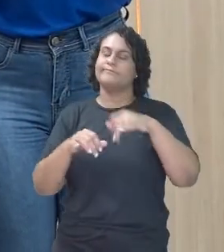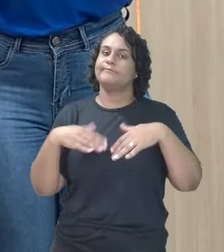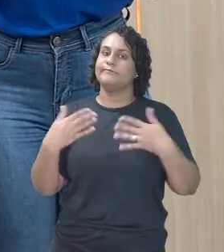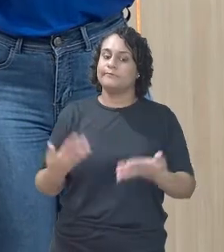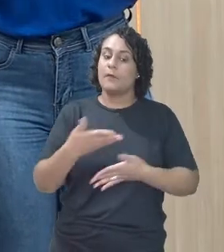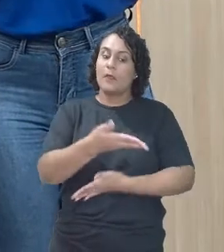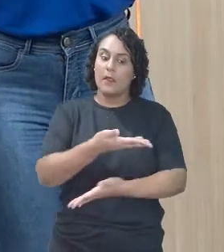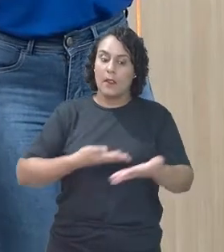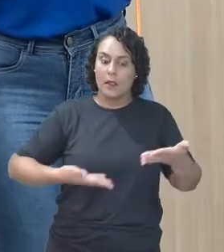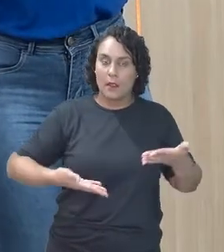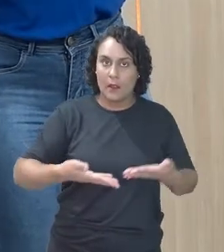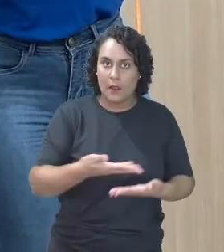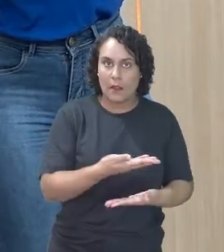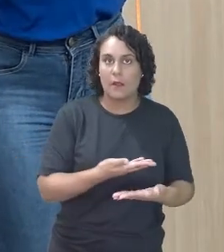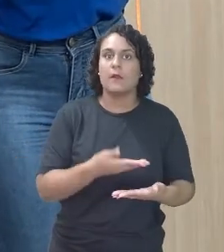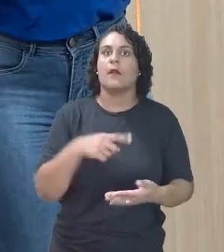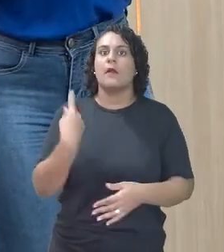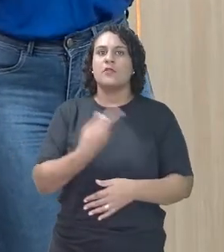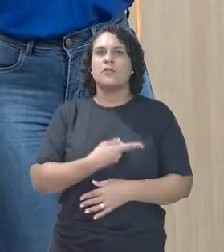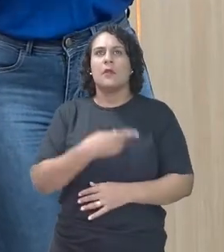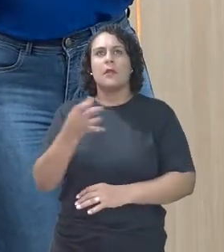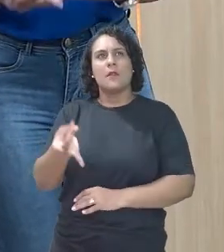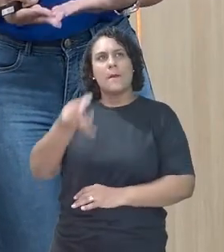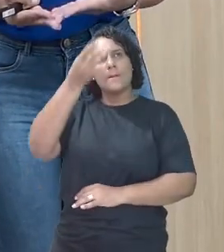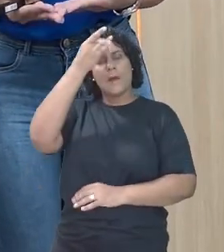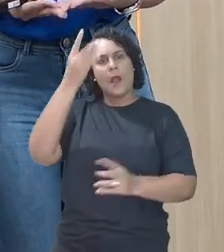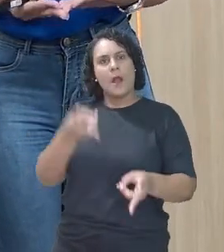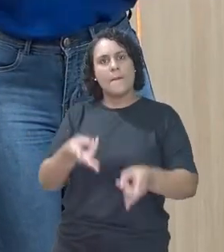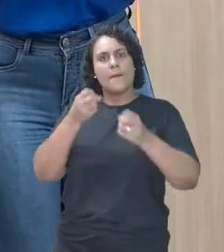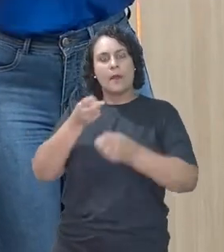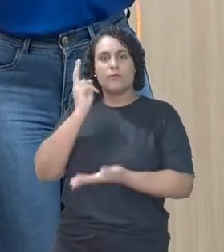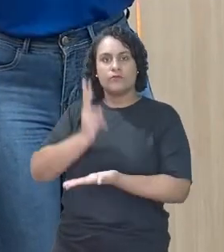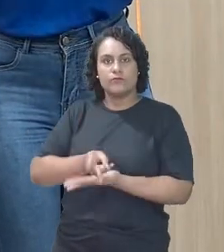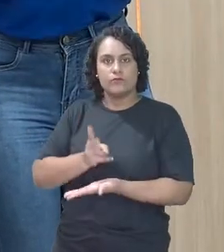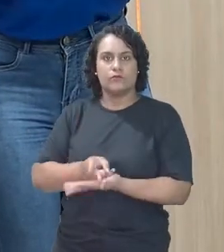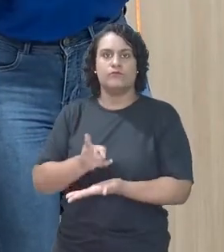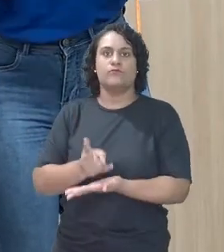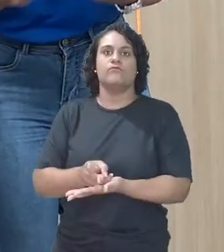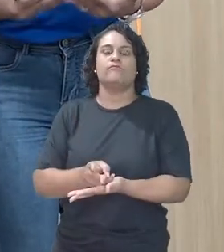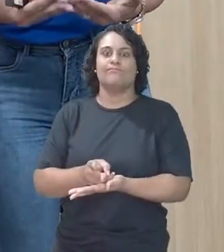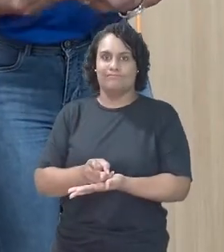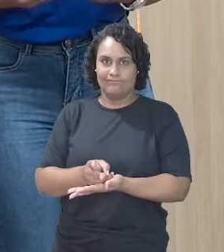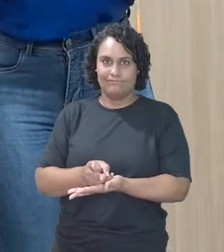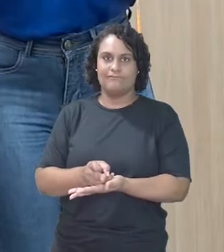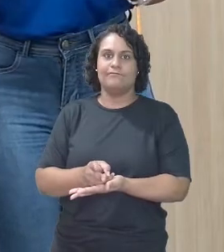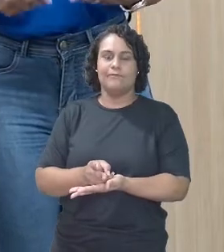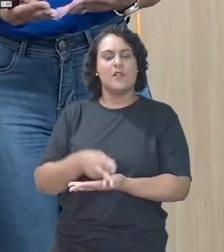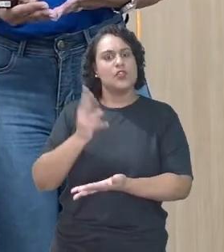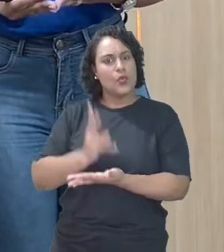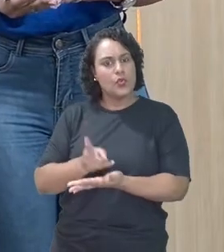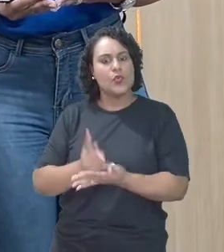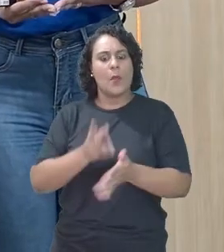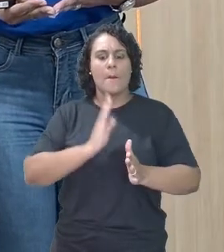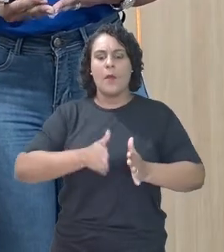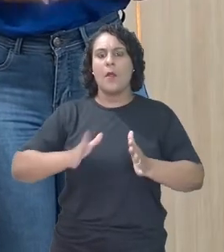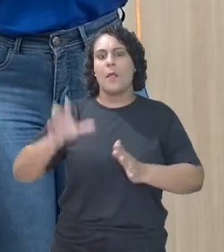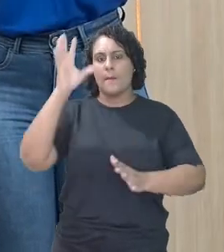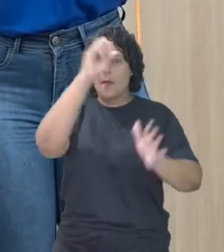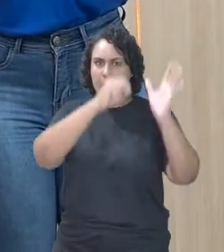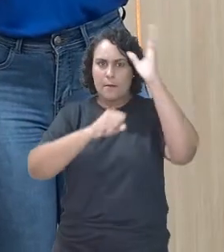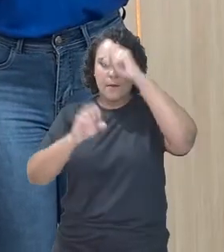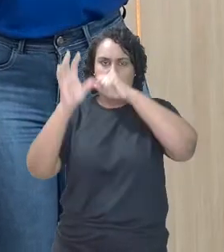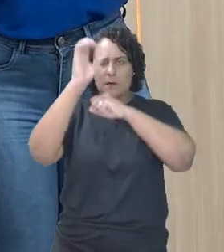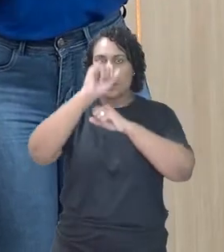gente interage, a gente assimila, a gente permanece e a gente sustenta esse processo de